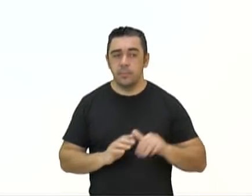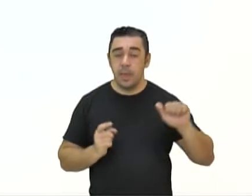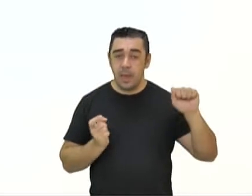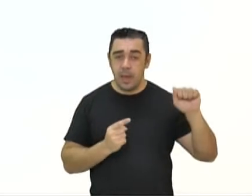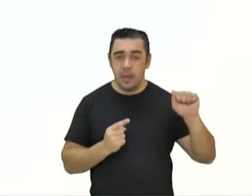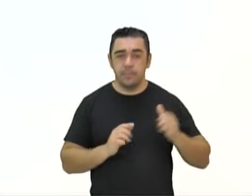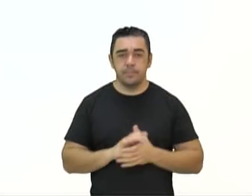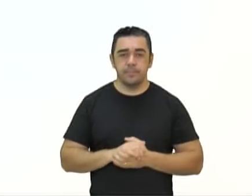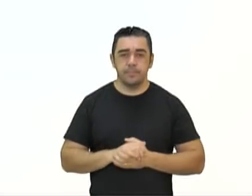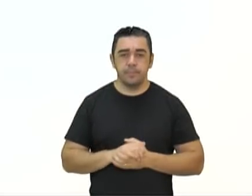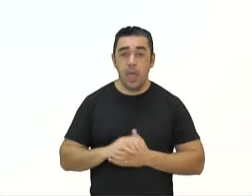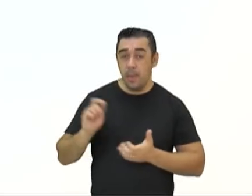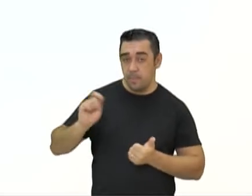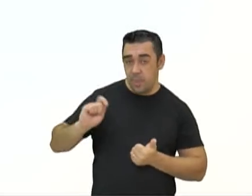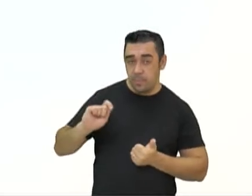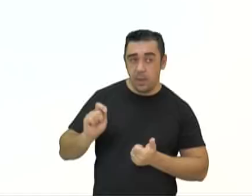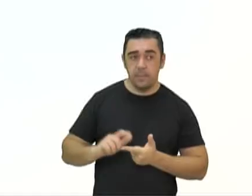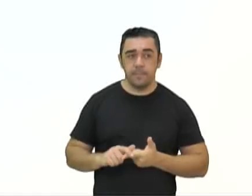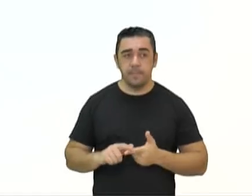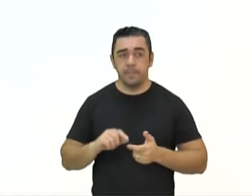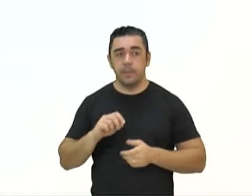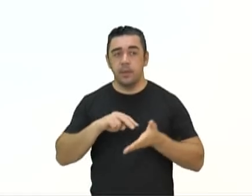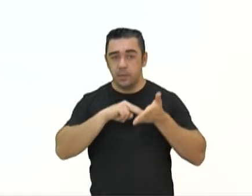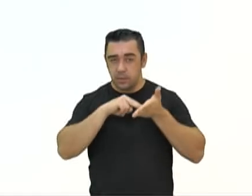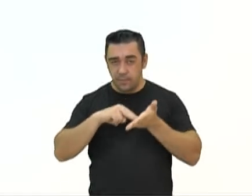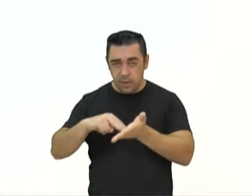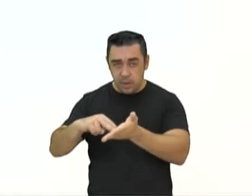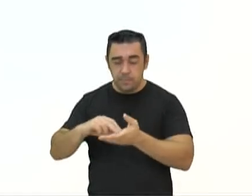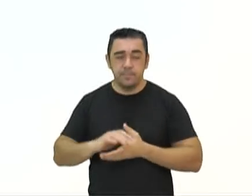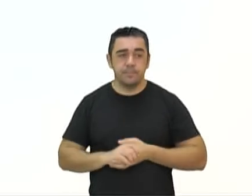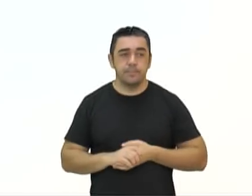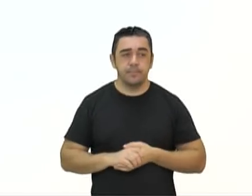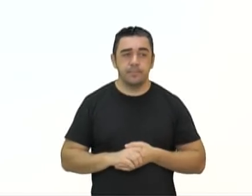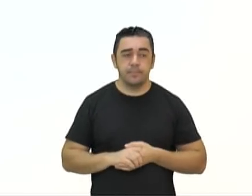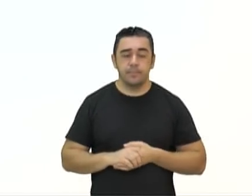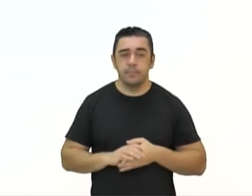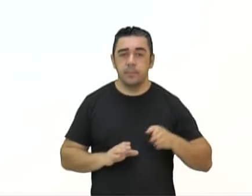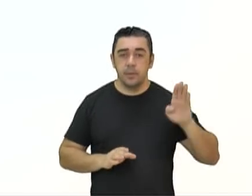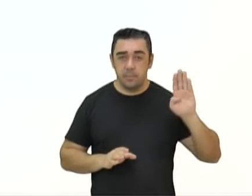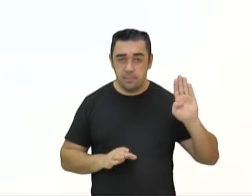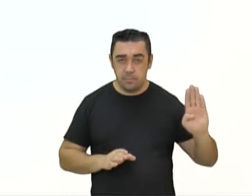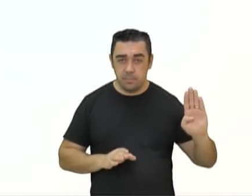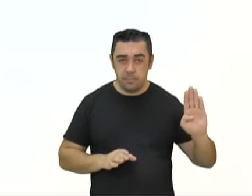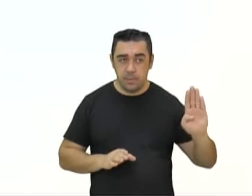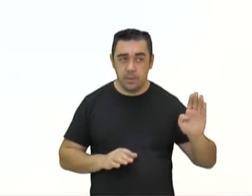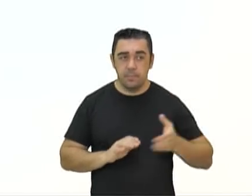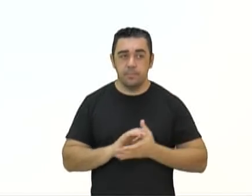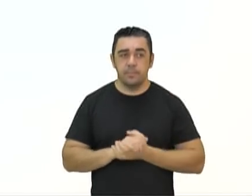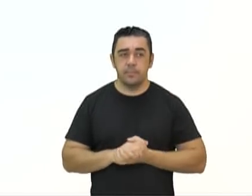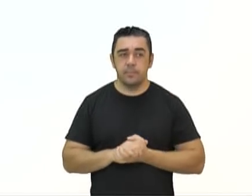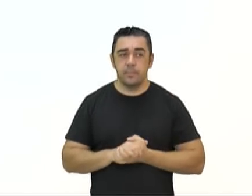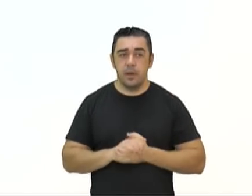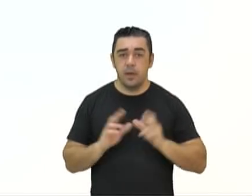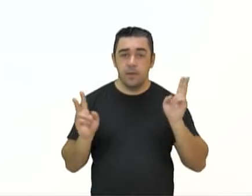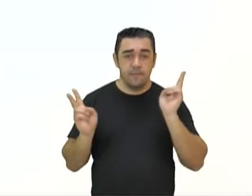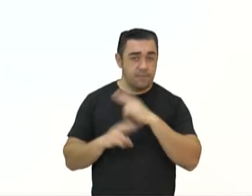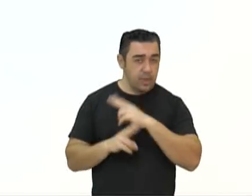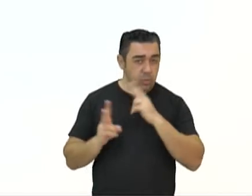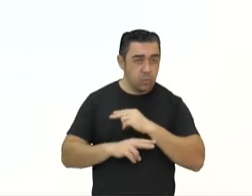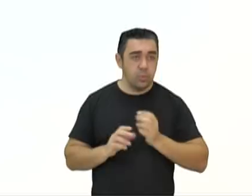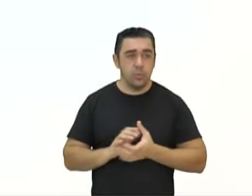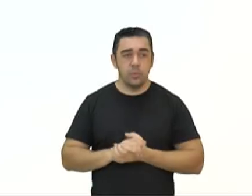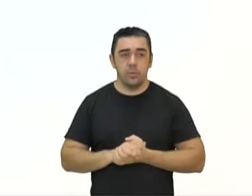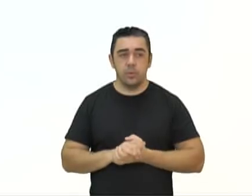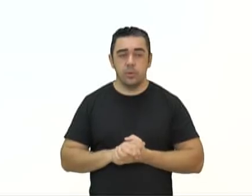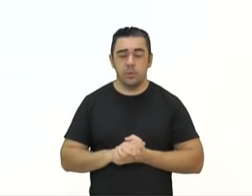A, kite, pipa, surf, navegar. Na alternativa B, kite,